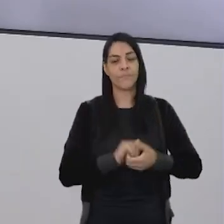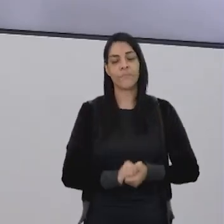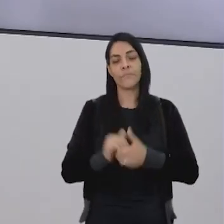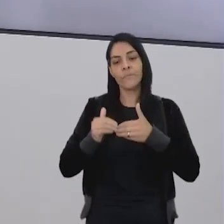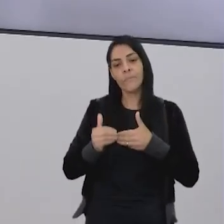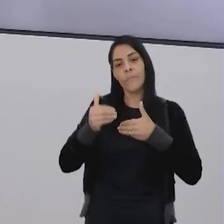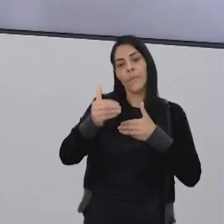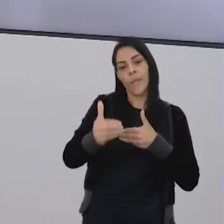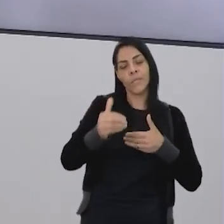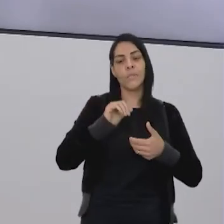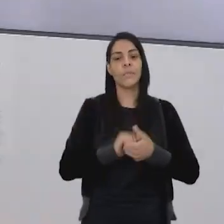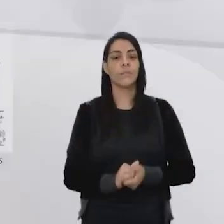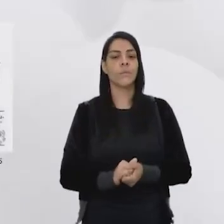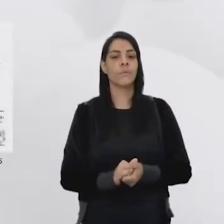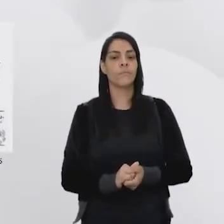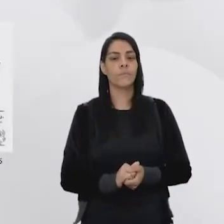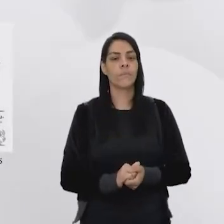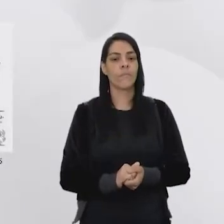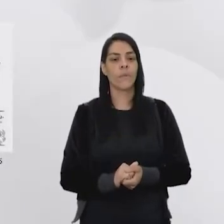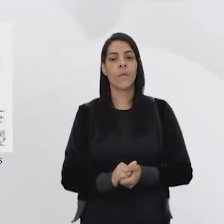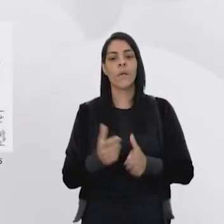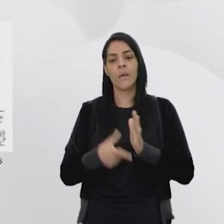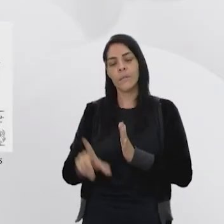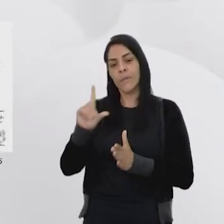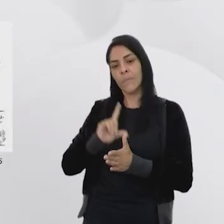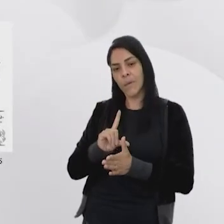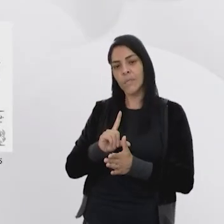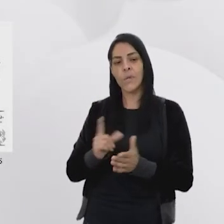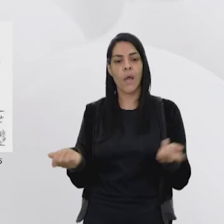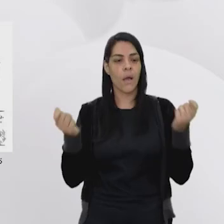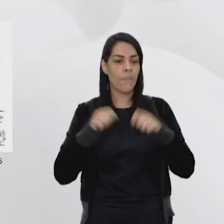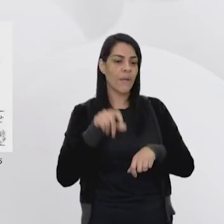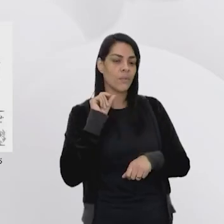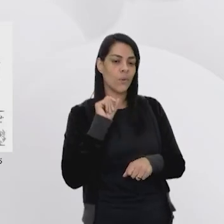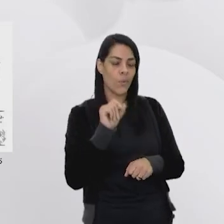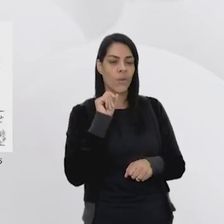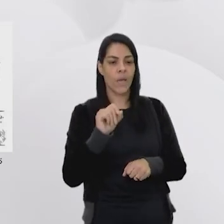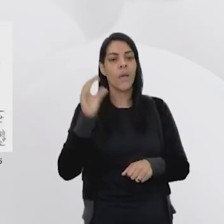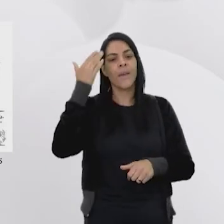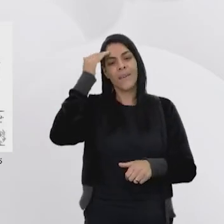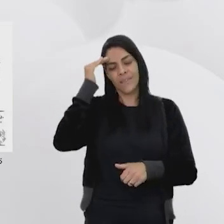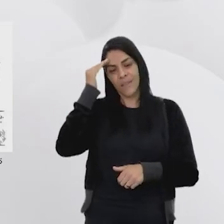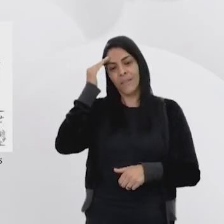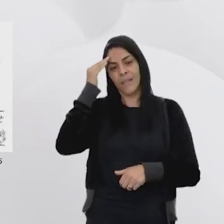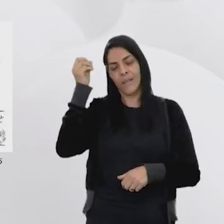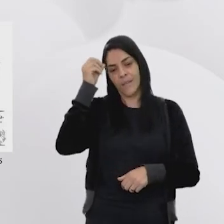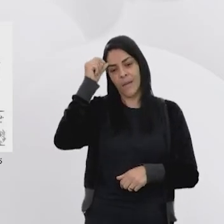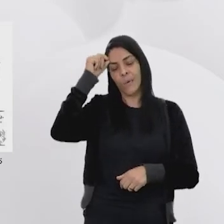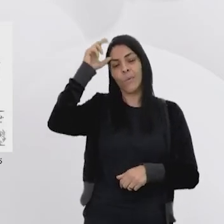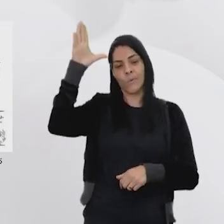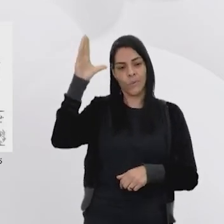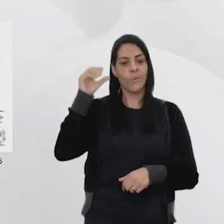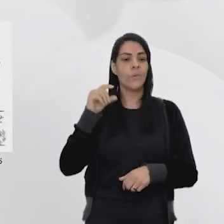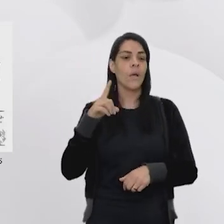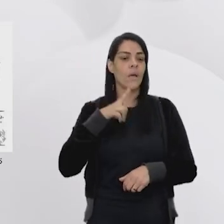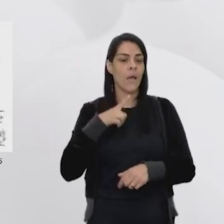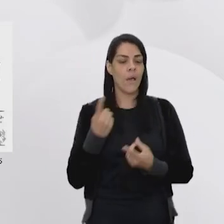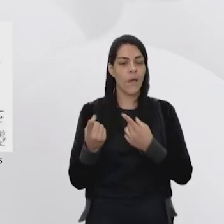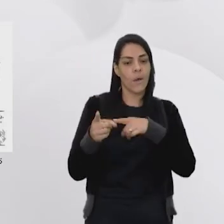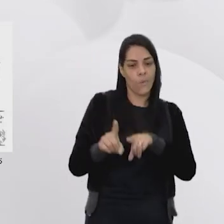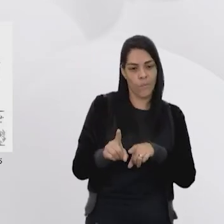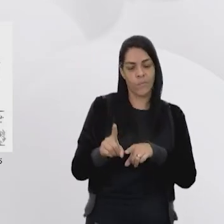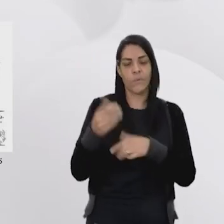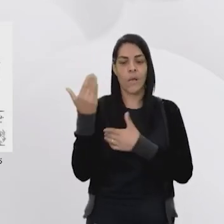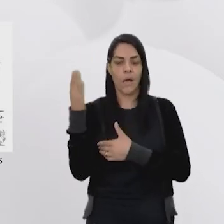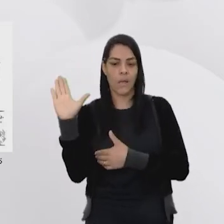partir do exposto anteriormente, é possível entrever que a cultura foi concebida como algo que se opõe à